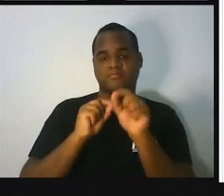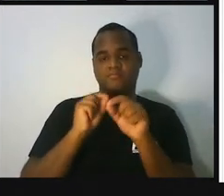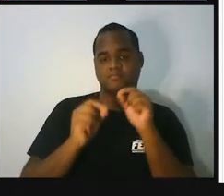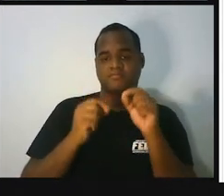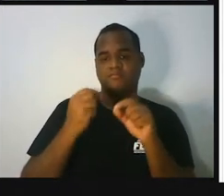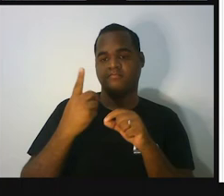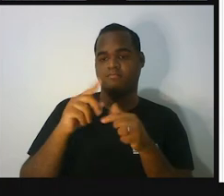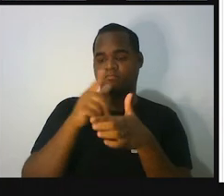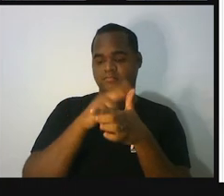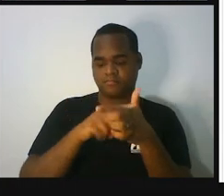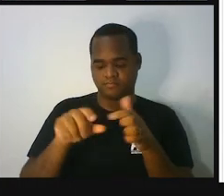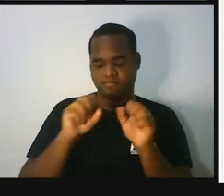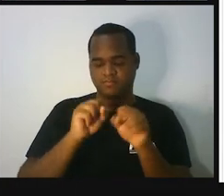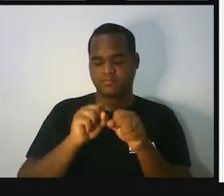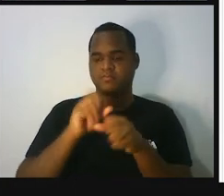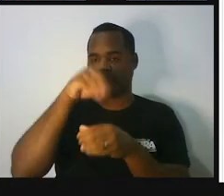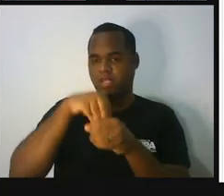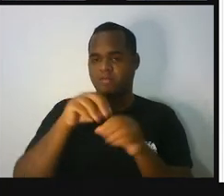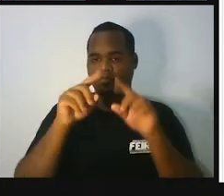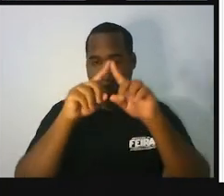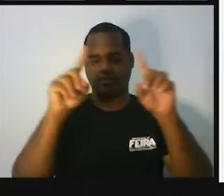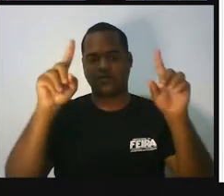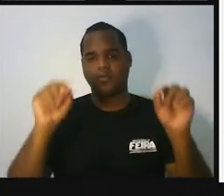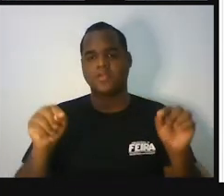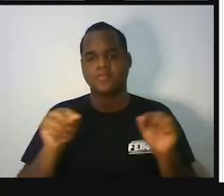dos ângulos internos do quadrado?